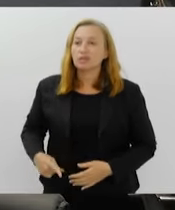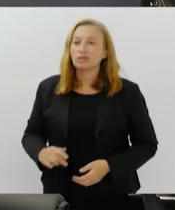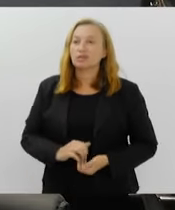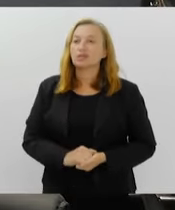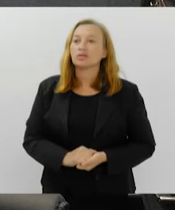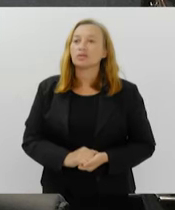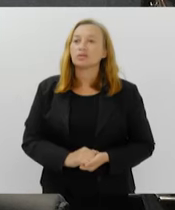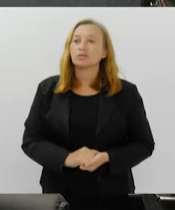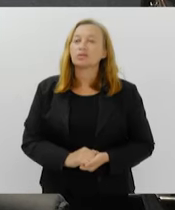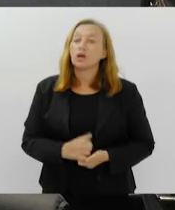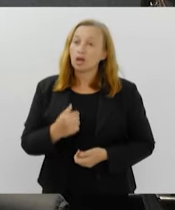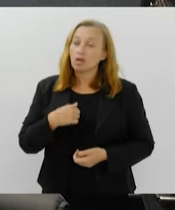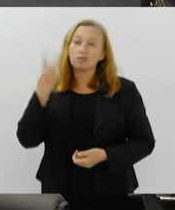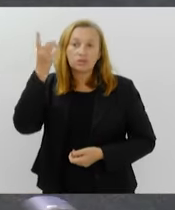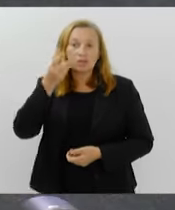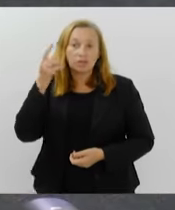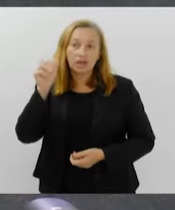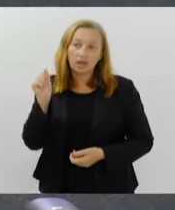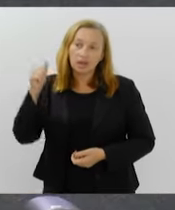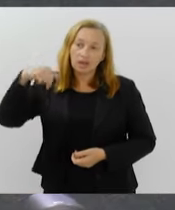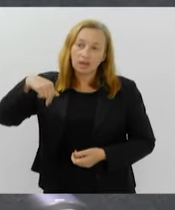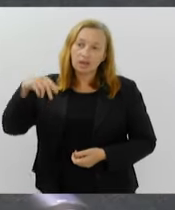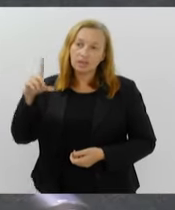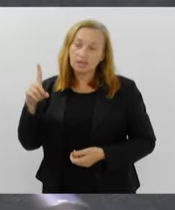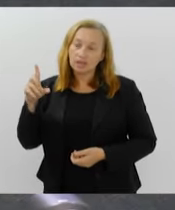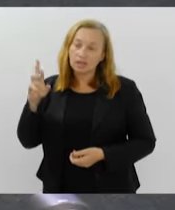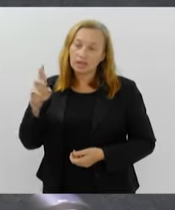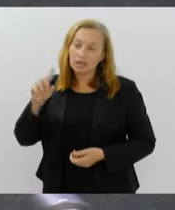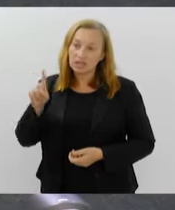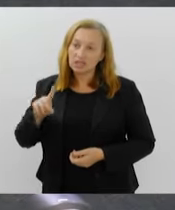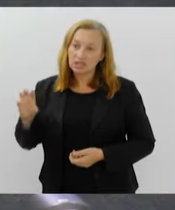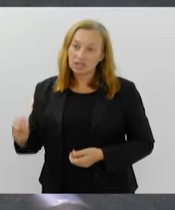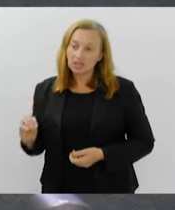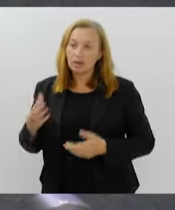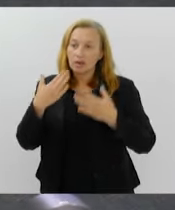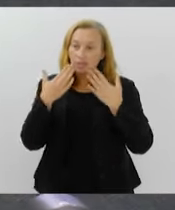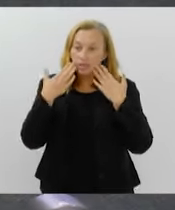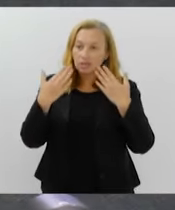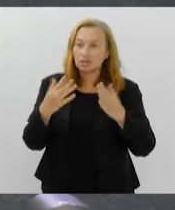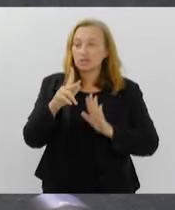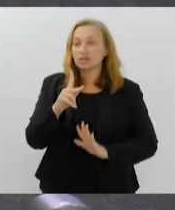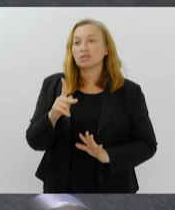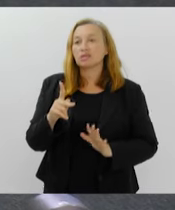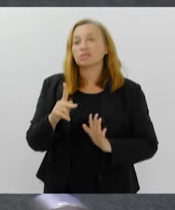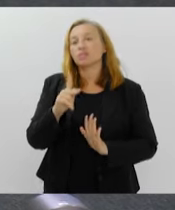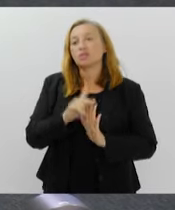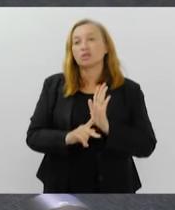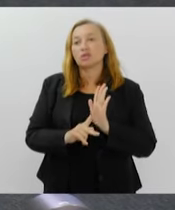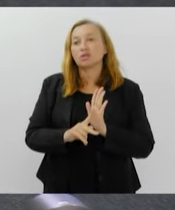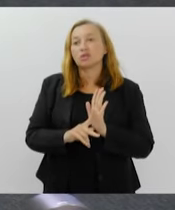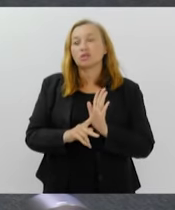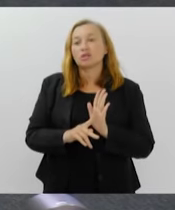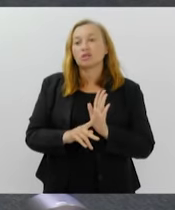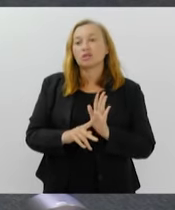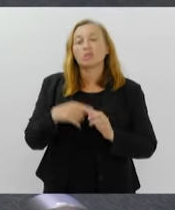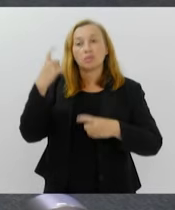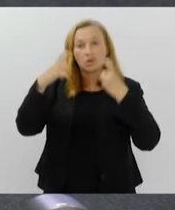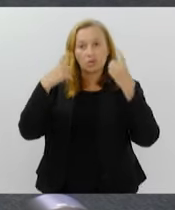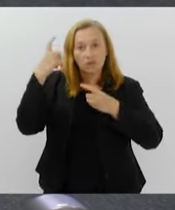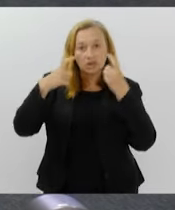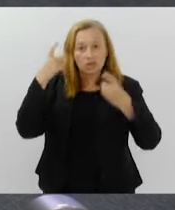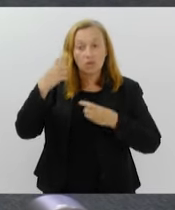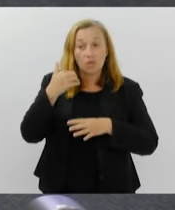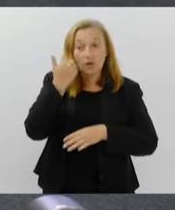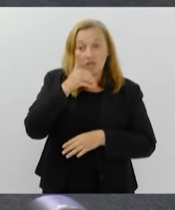e eu e o deputado Andrezinho ciciliano apresentamos esse projeto numa preocupação com a moralidade dos espaços